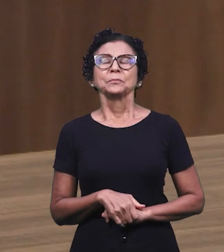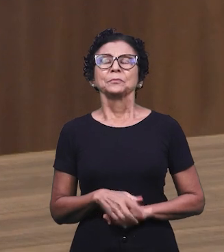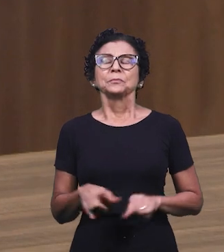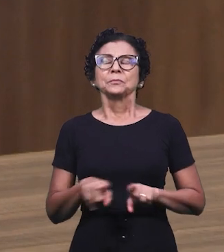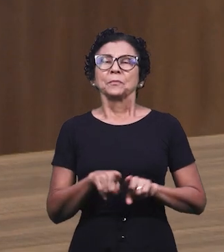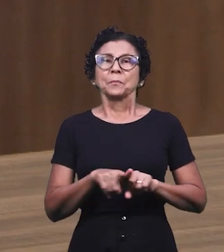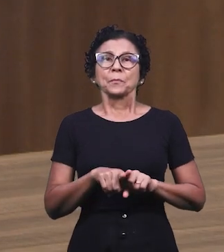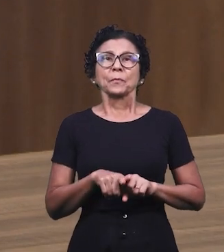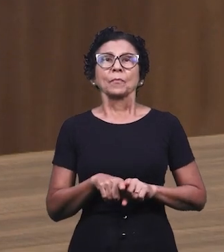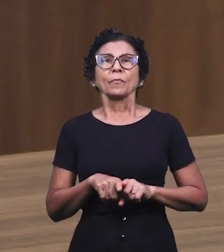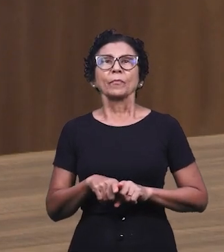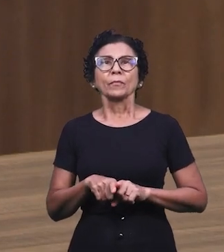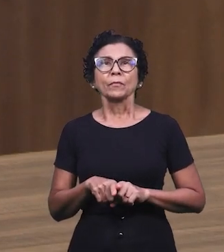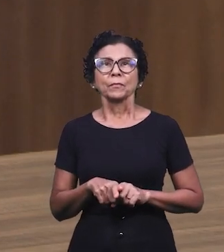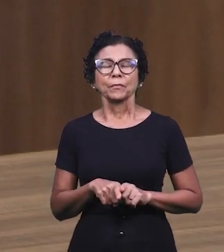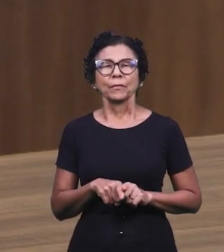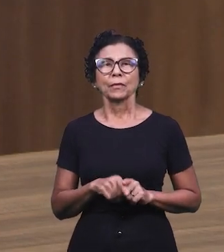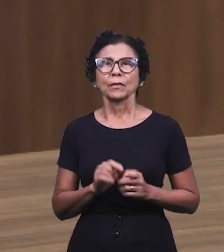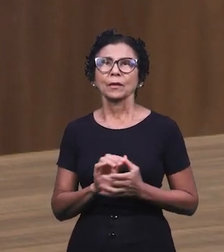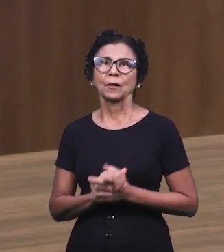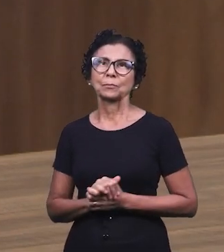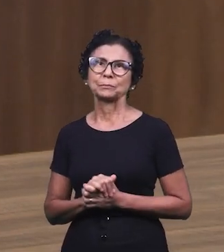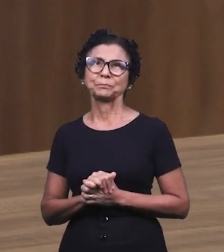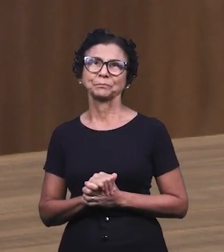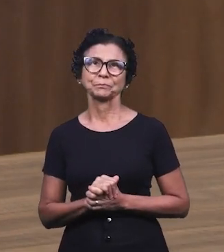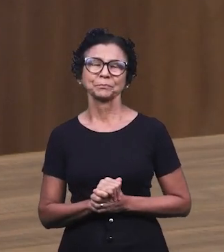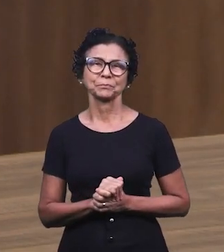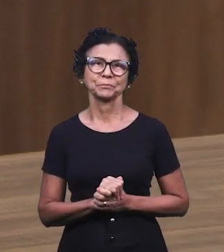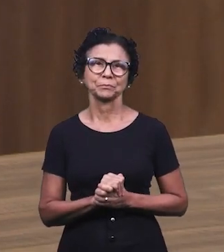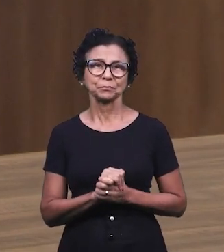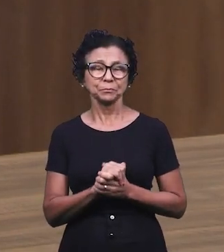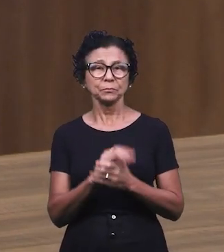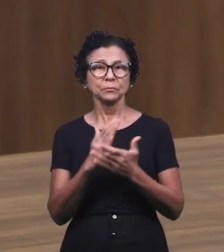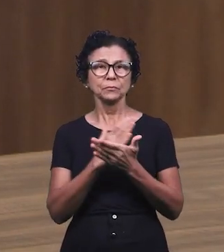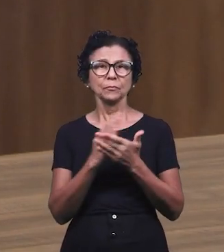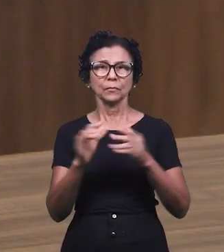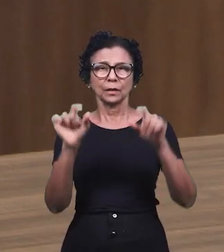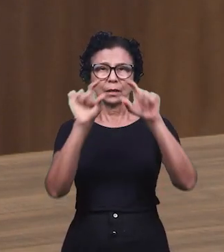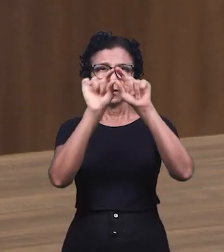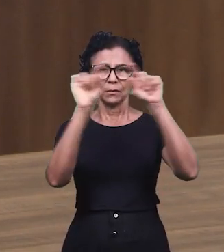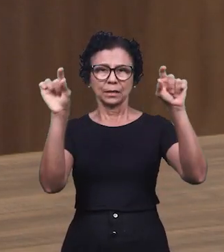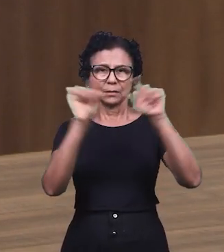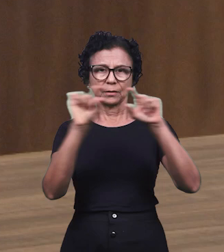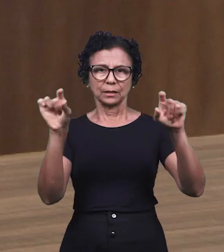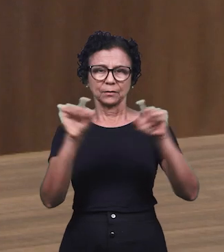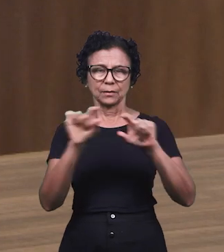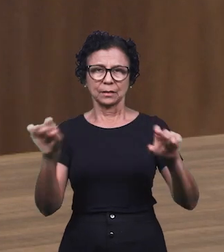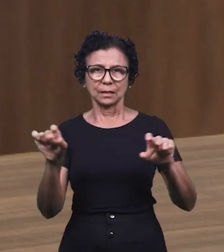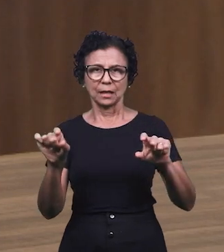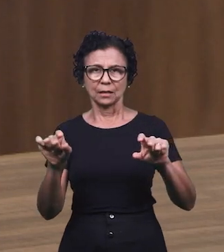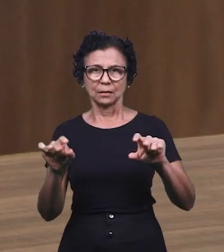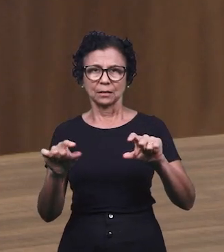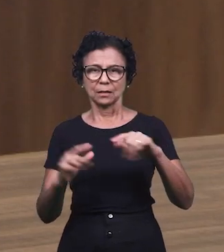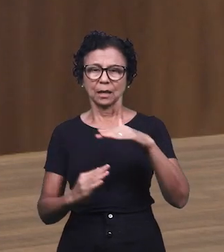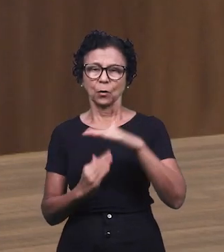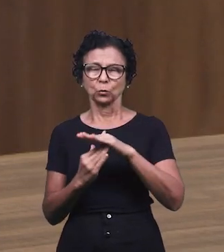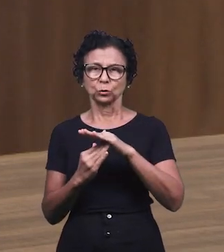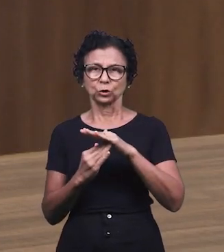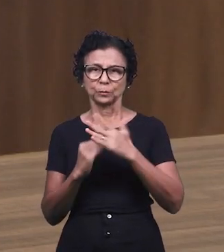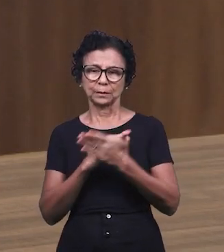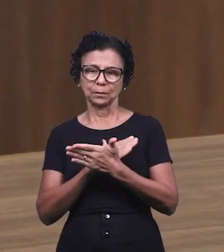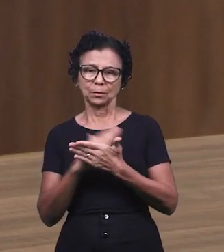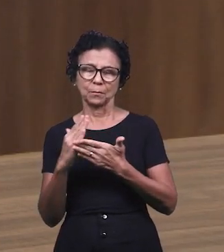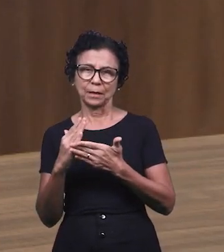para o começo. É isso aí. Né? A gente vai começar da última frase. Então, por isso que ele